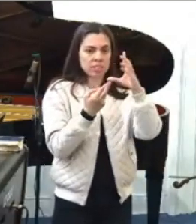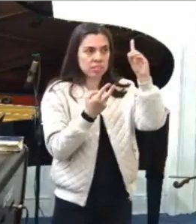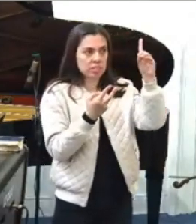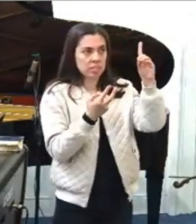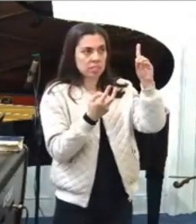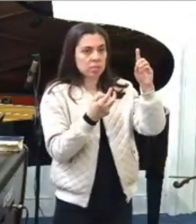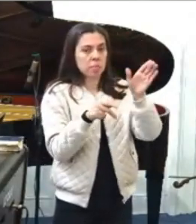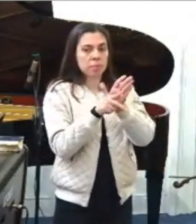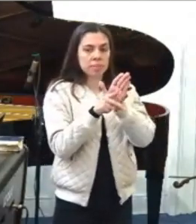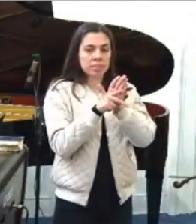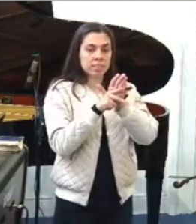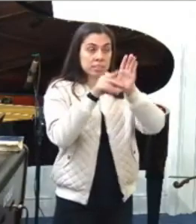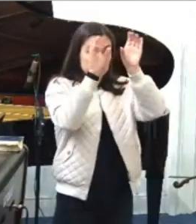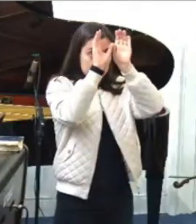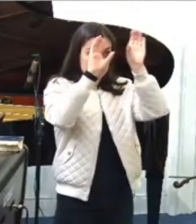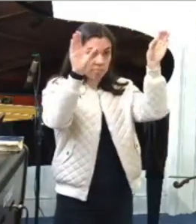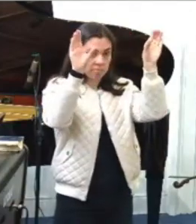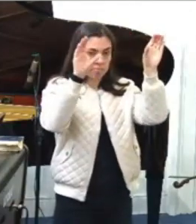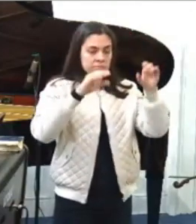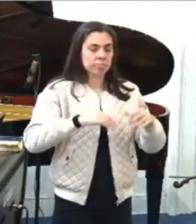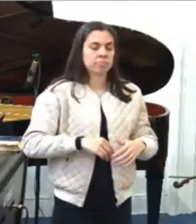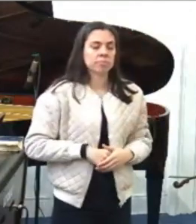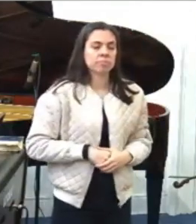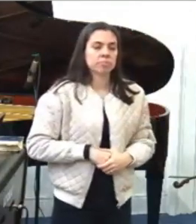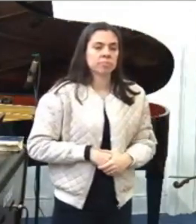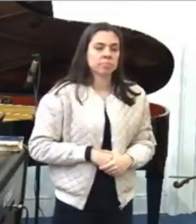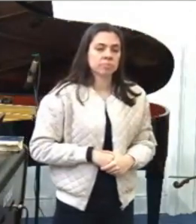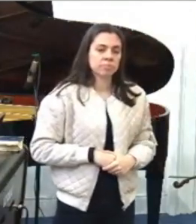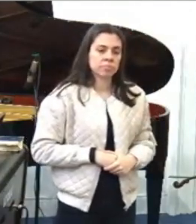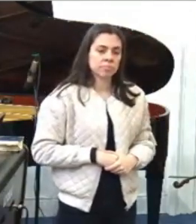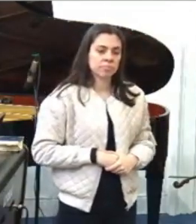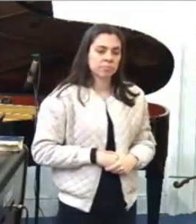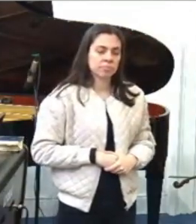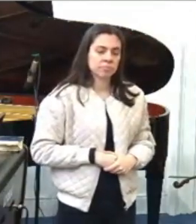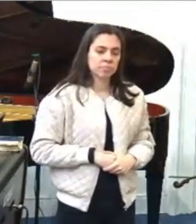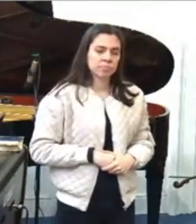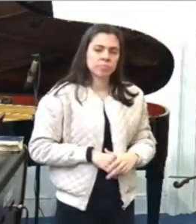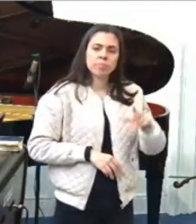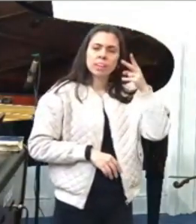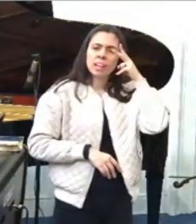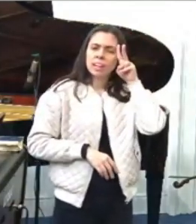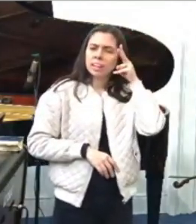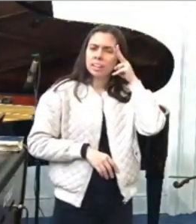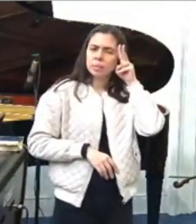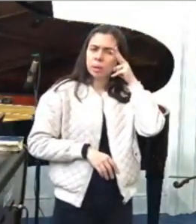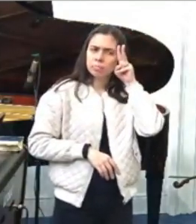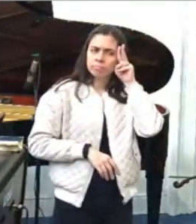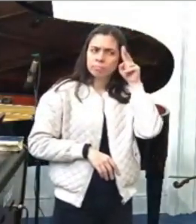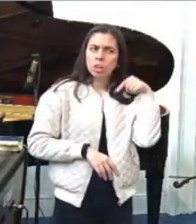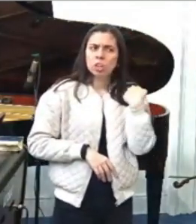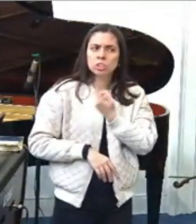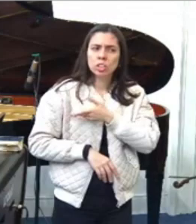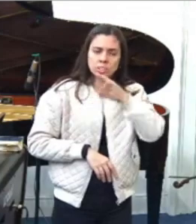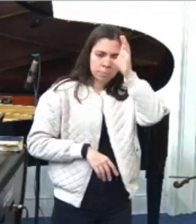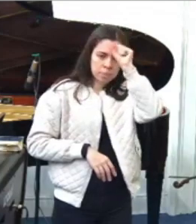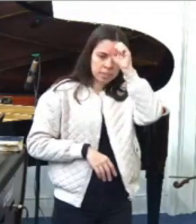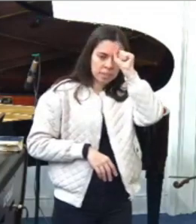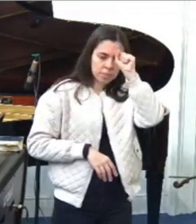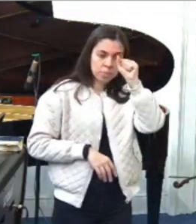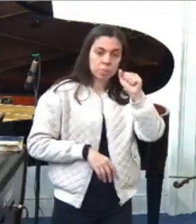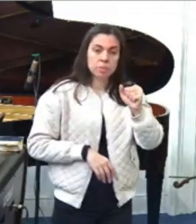de integração também estão estudando, nós falamos de uma igreja que é invisível e de uma igreja que